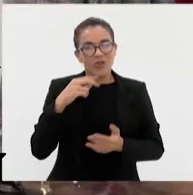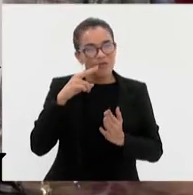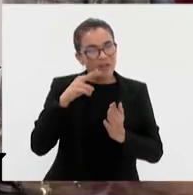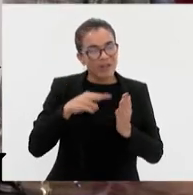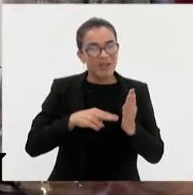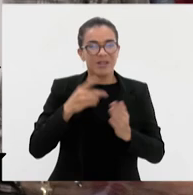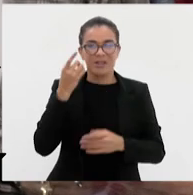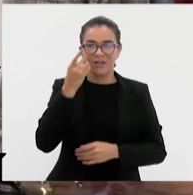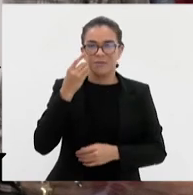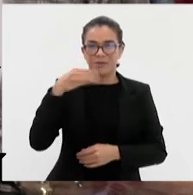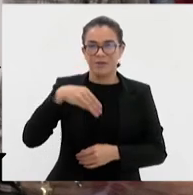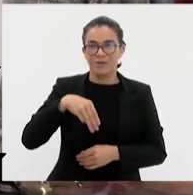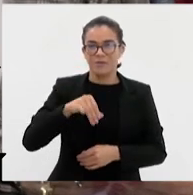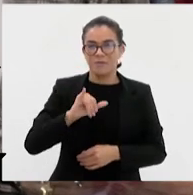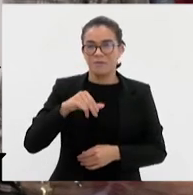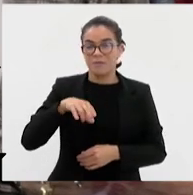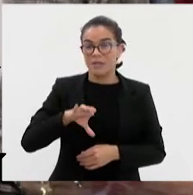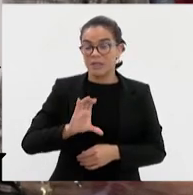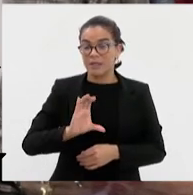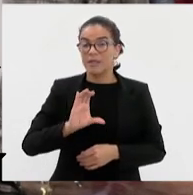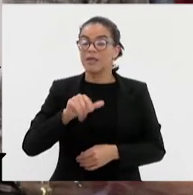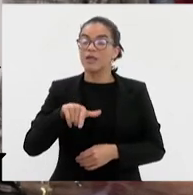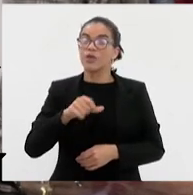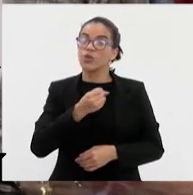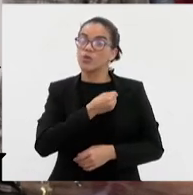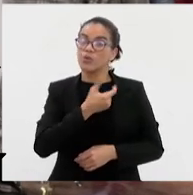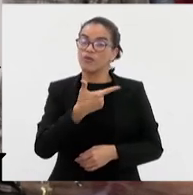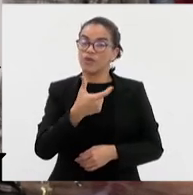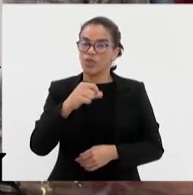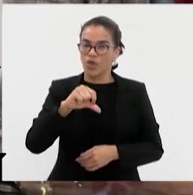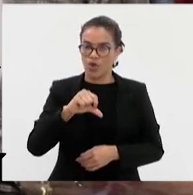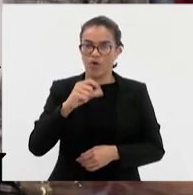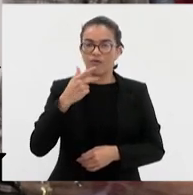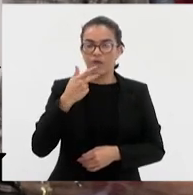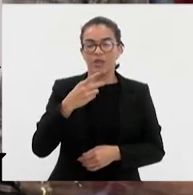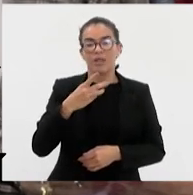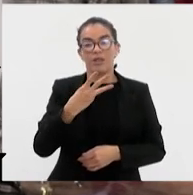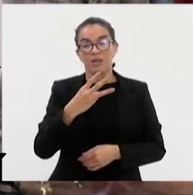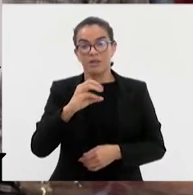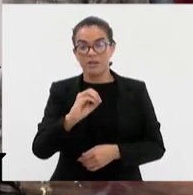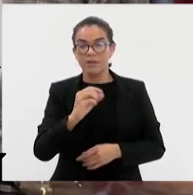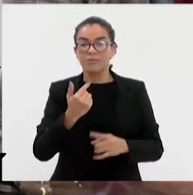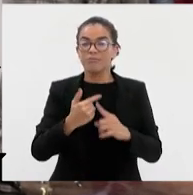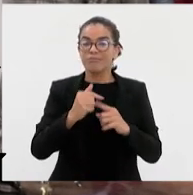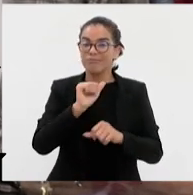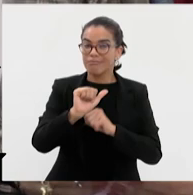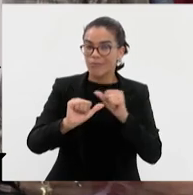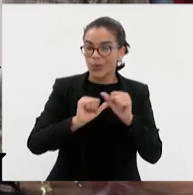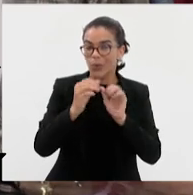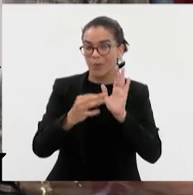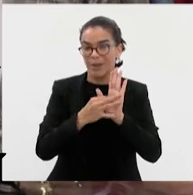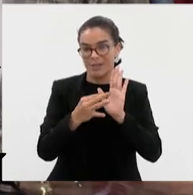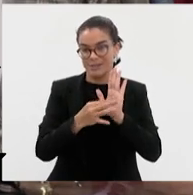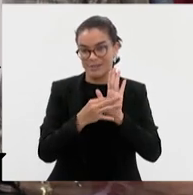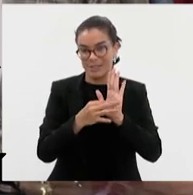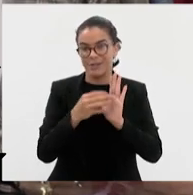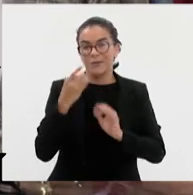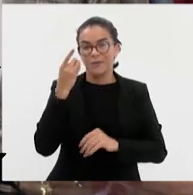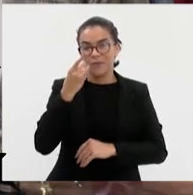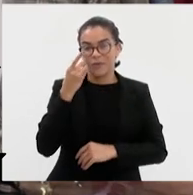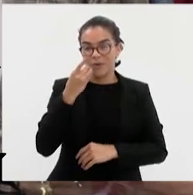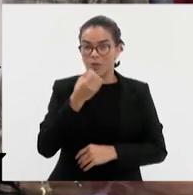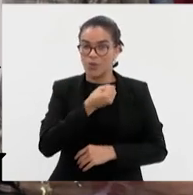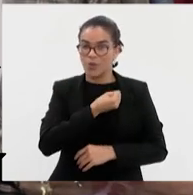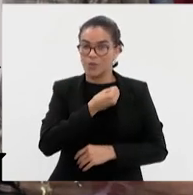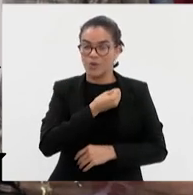Mink. O 29 da pauta é anexação. Eu vou cantar o 29 e o 30, porque mudou o parecer do deputado do item